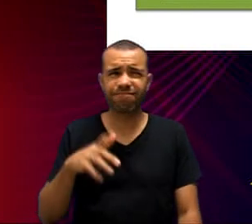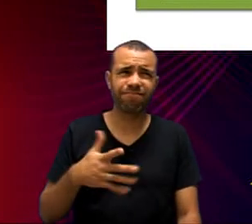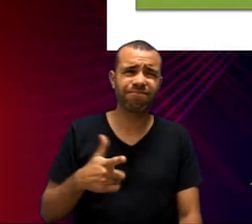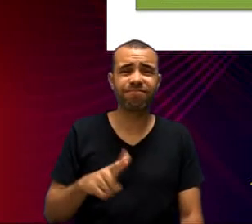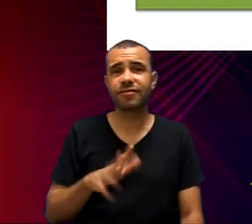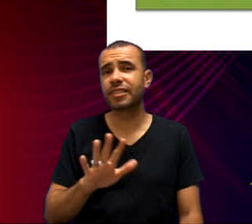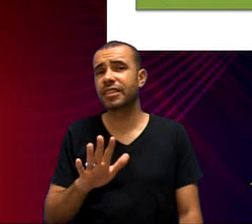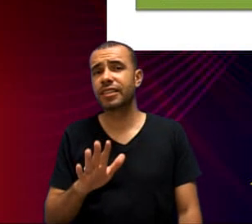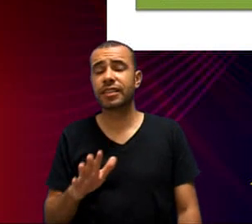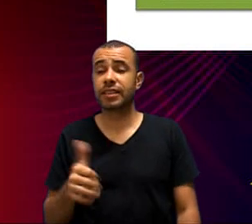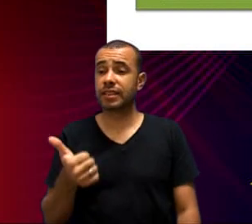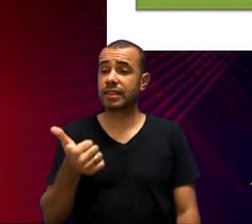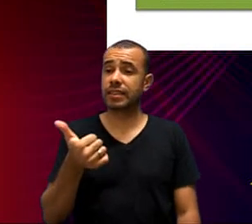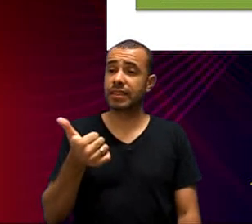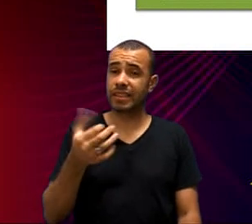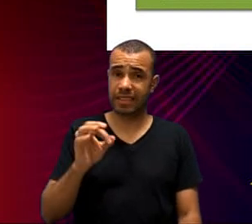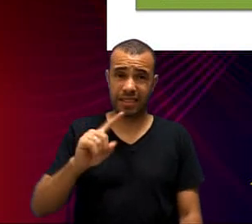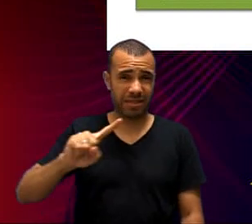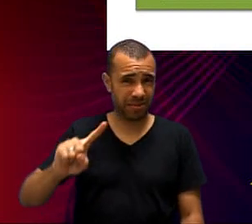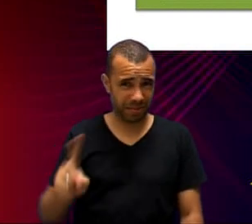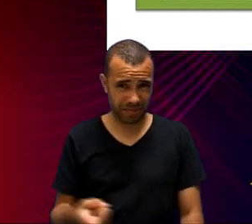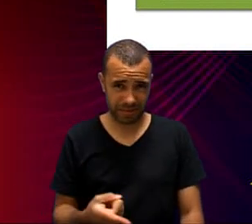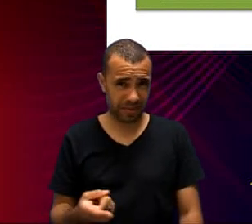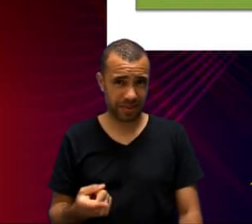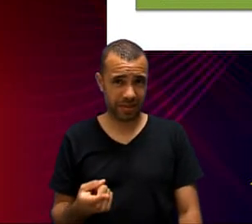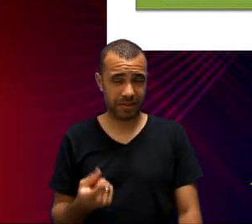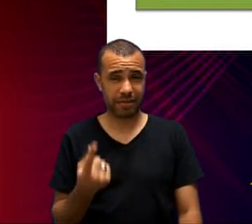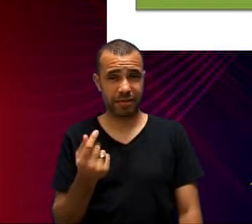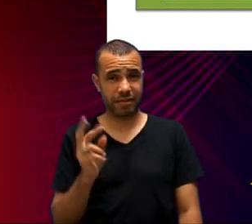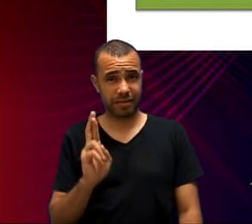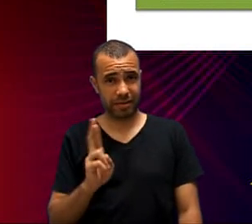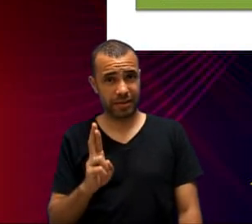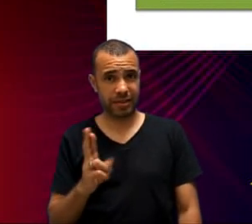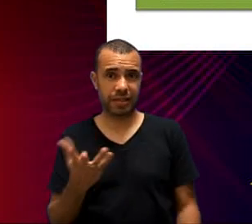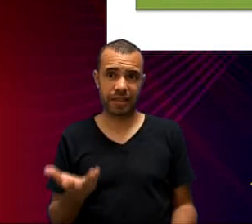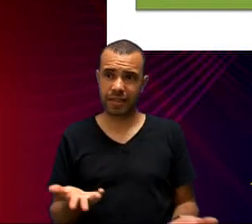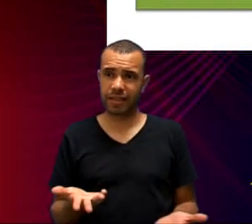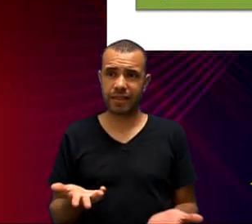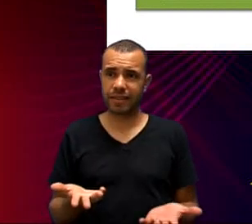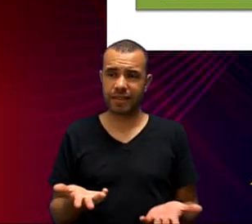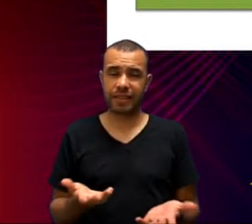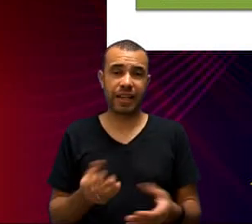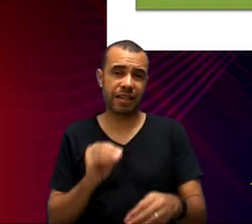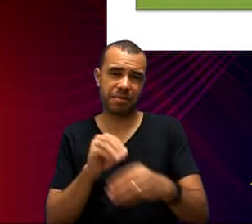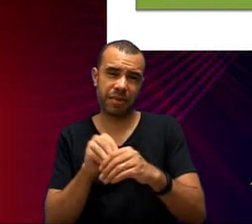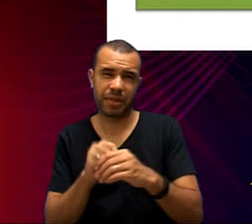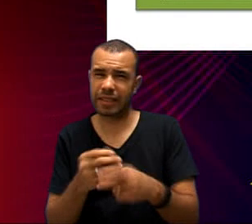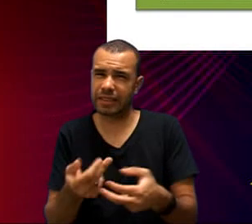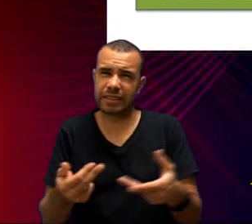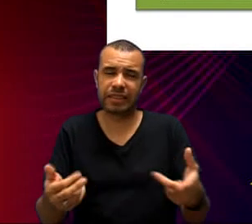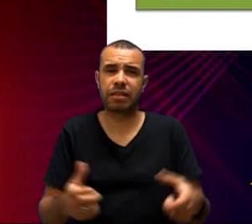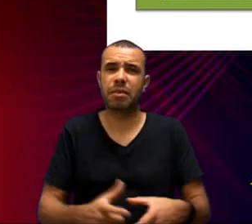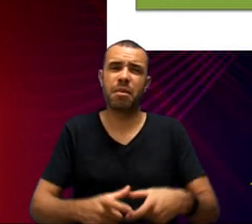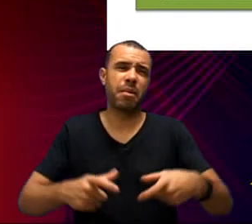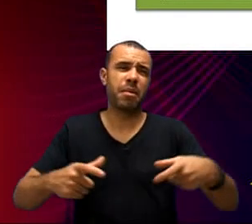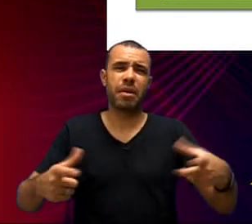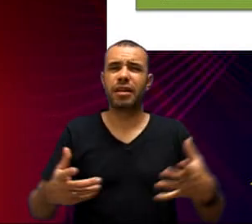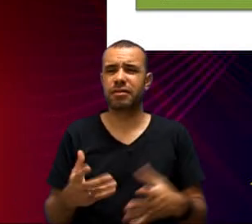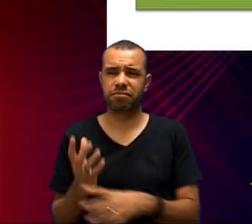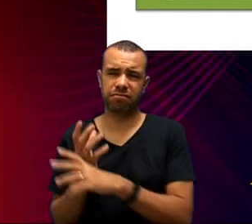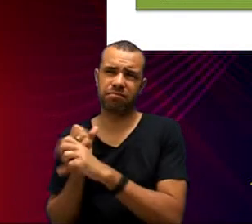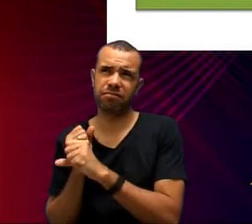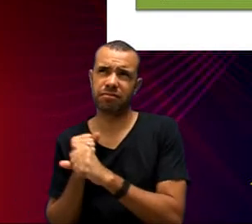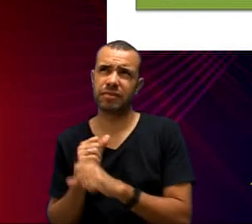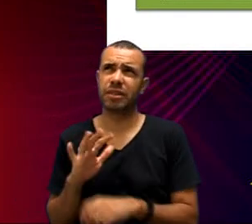de reais ou por conta de 15 milhões de reais, deixar de ter investimento na cidade nessa envergadura aí, fazendo uma conta rápida ali,